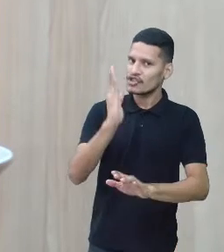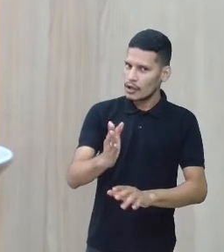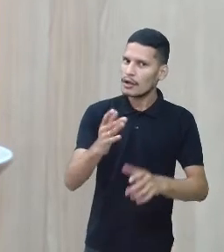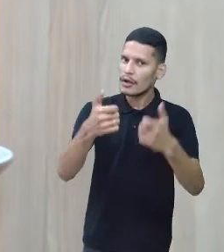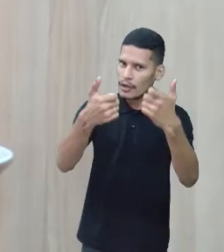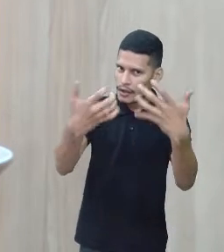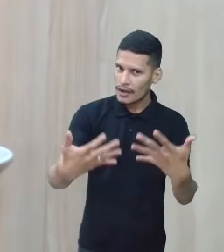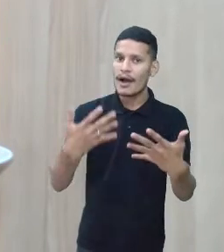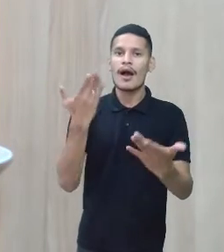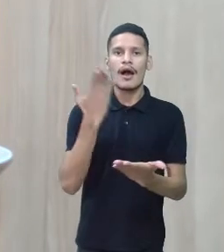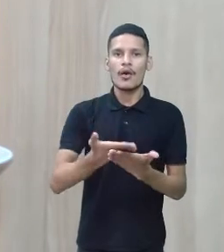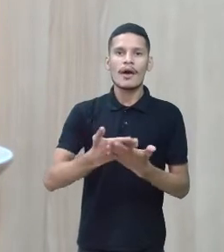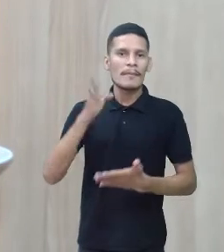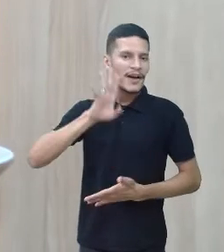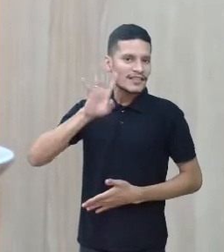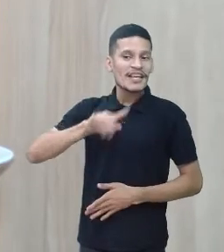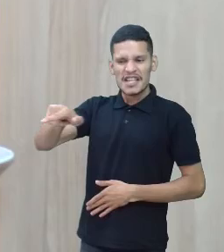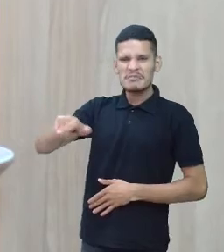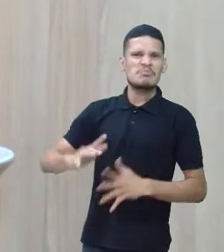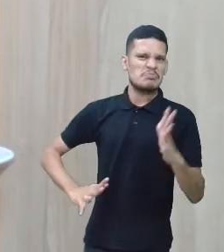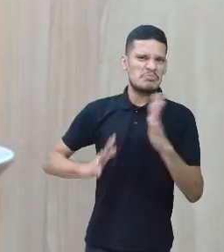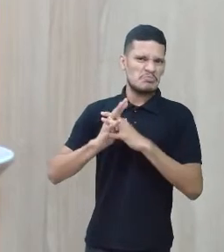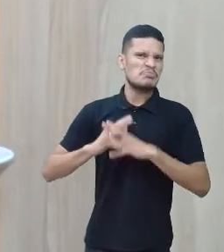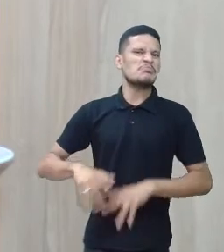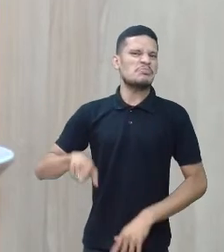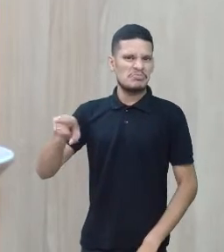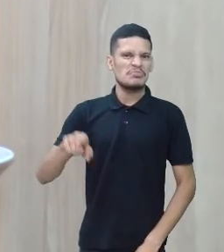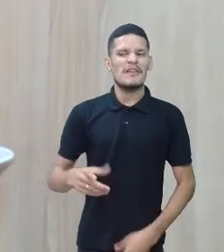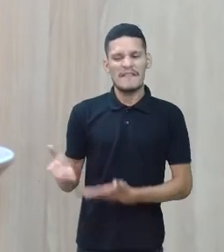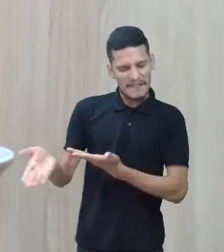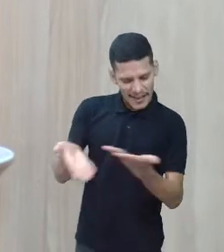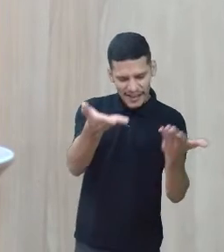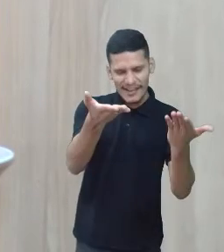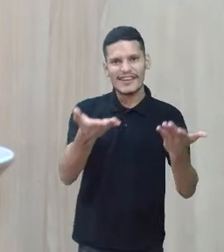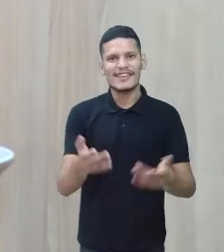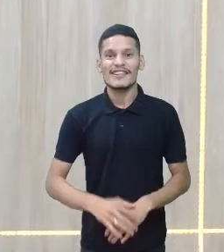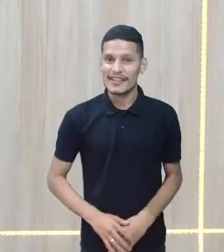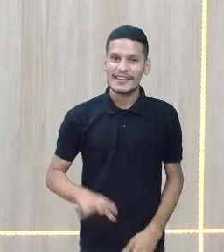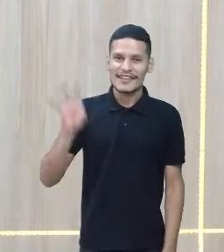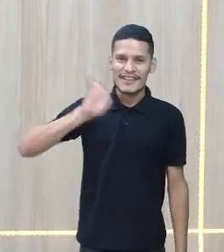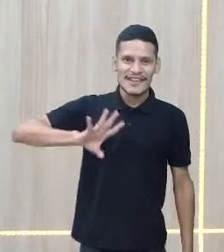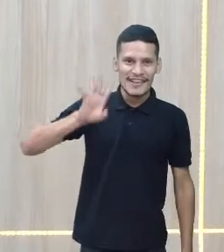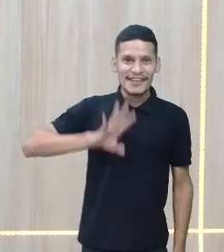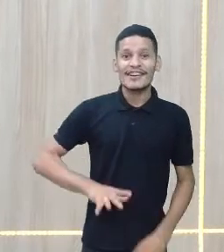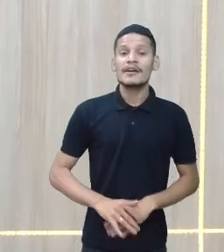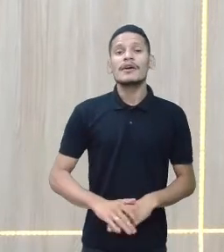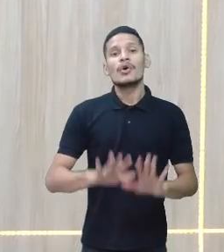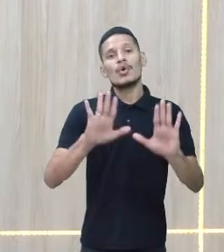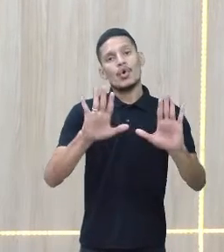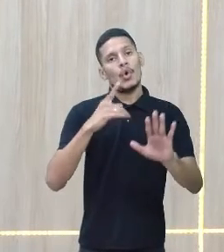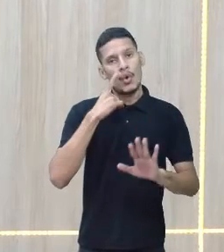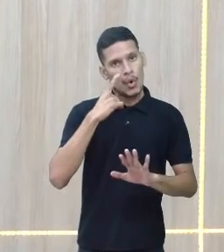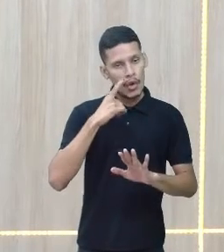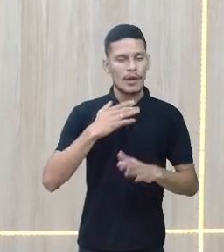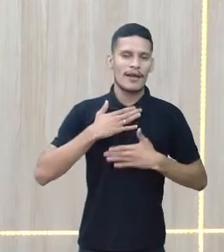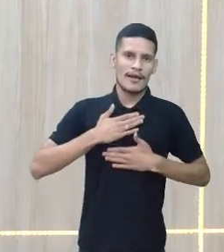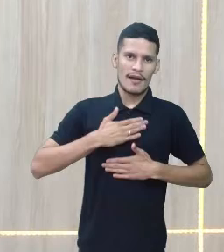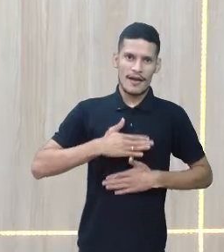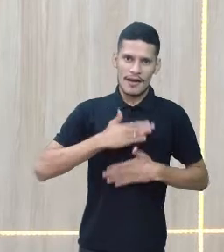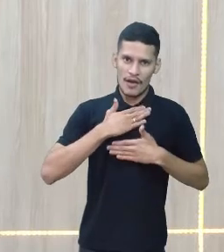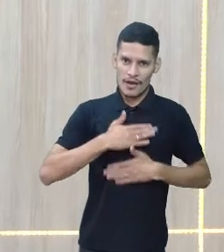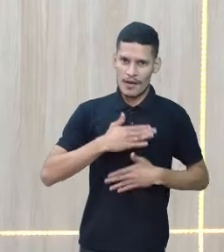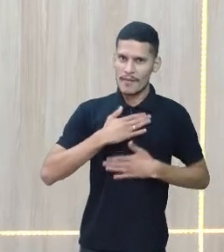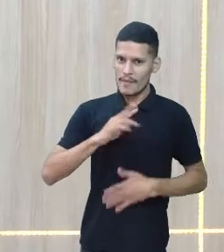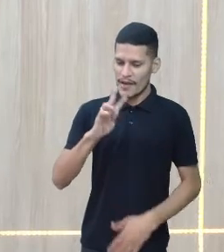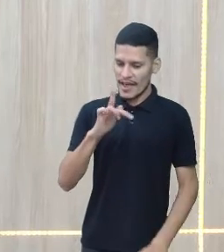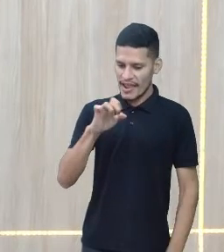ele vai tirar... Vai fazer o nome dele, vai tirar onda aí. Vou. Vai, Revo. Tá contigo. Massa. Bom, calma.